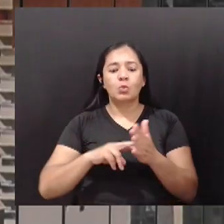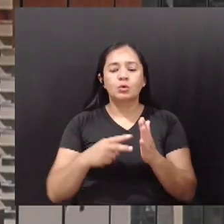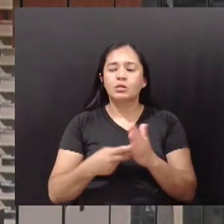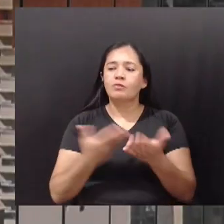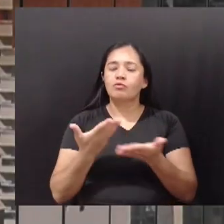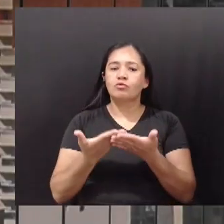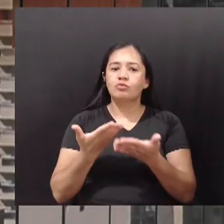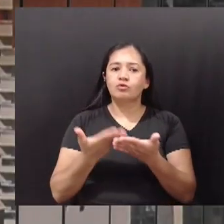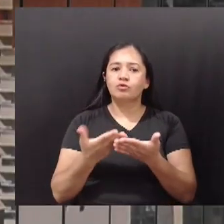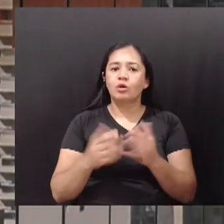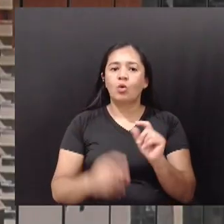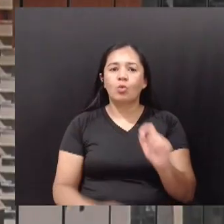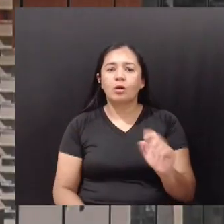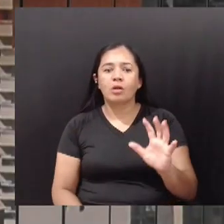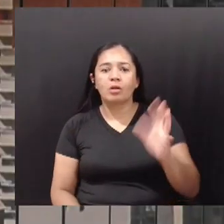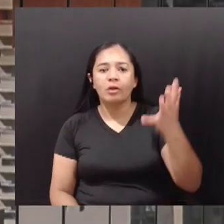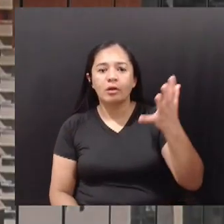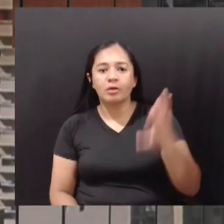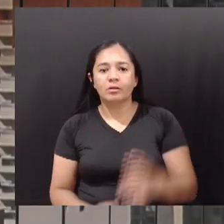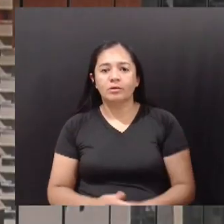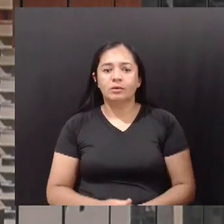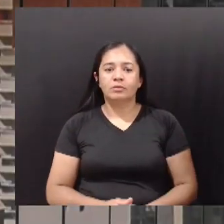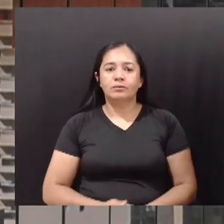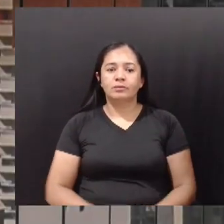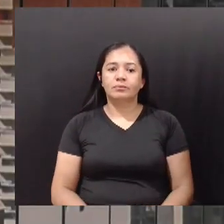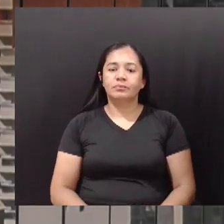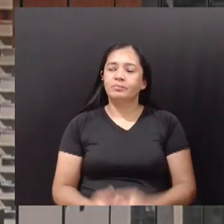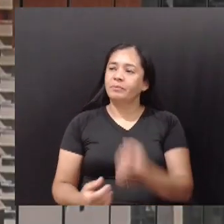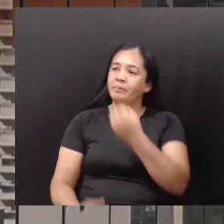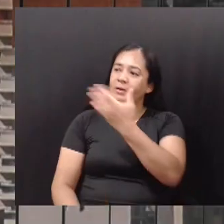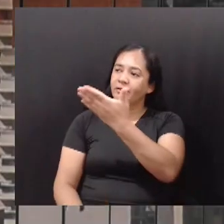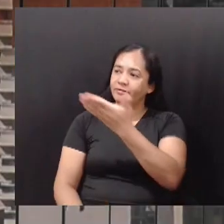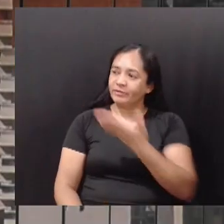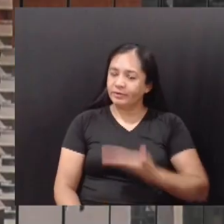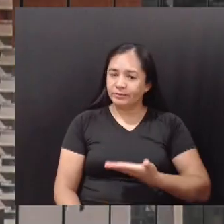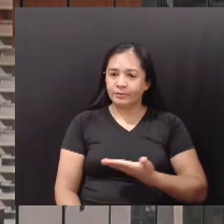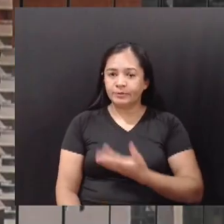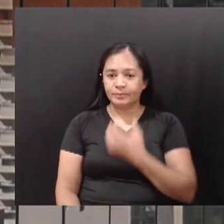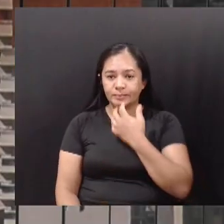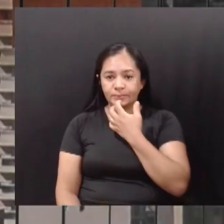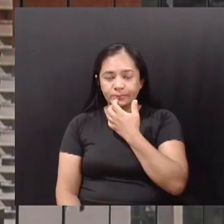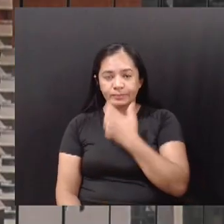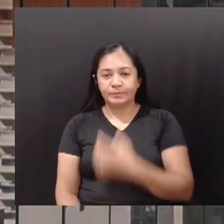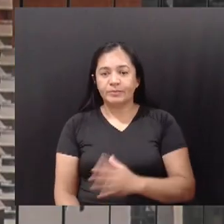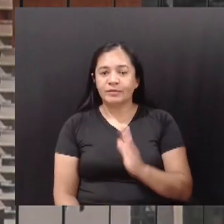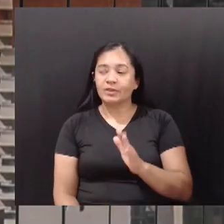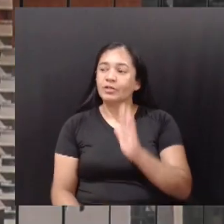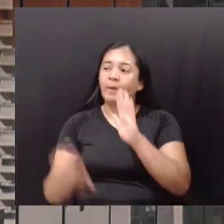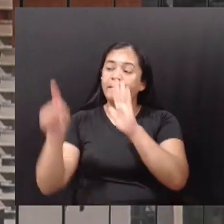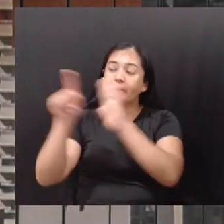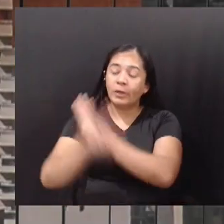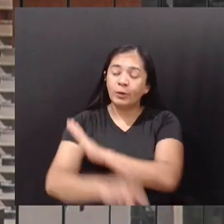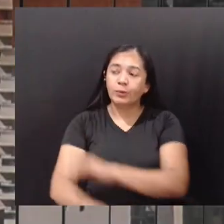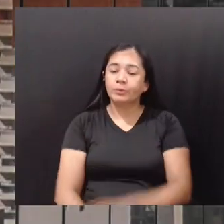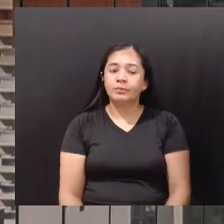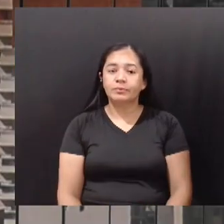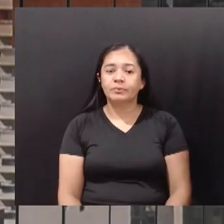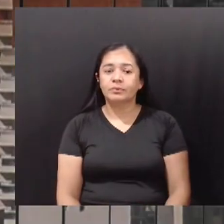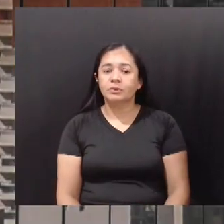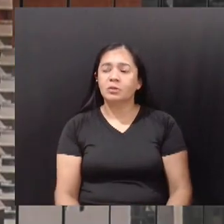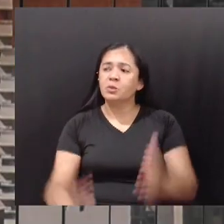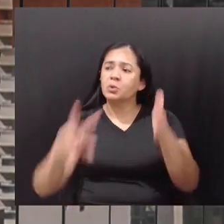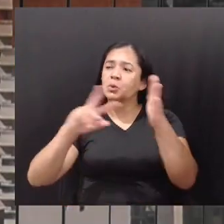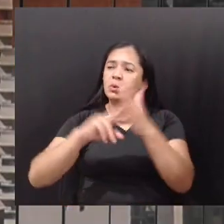está acontecendo. Federico, seja bem-vindo ao Giro Ambiental e eu já te pergunto, o que significa